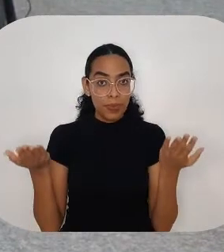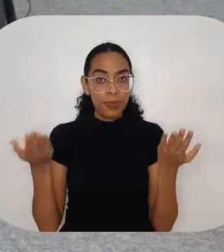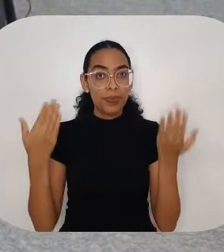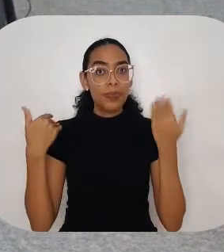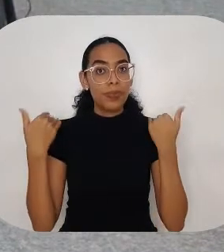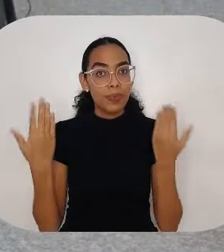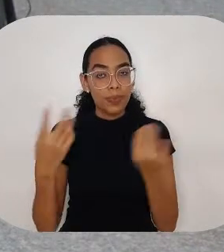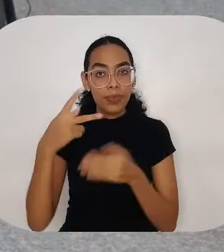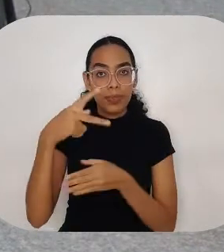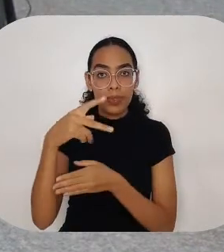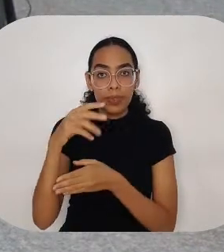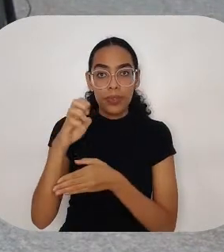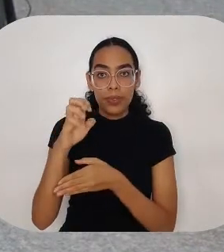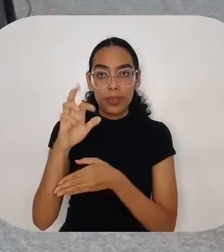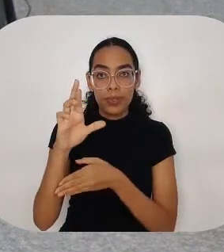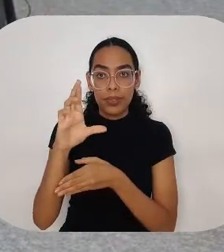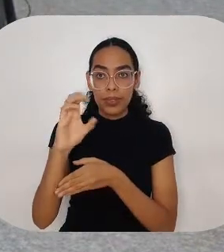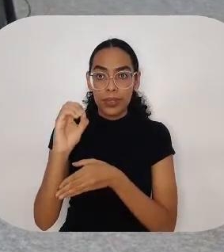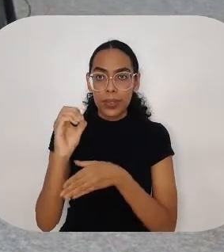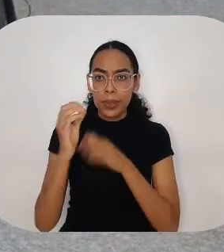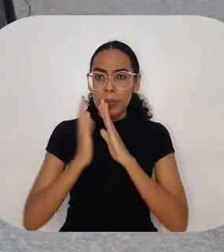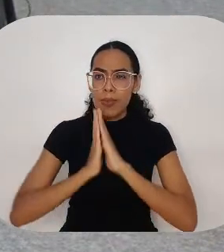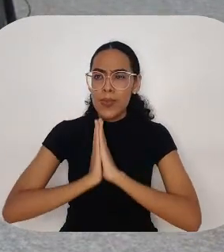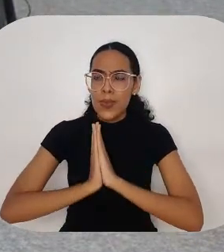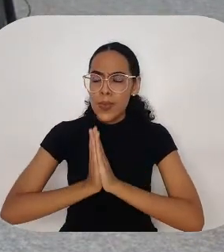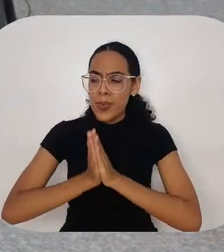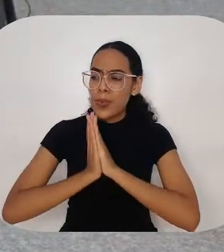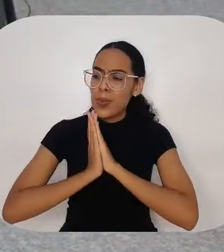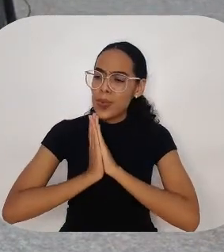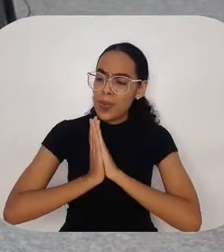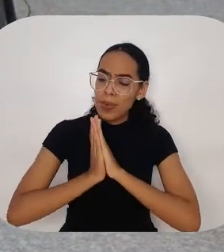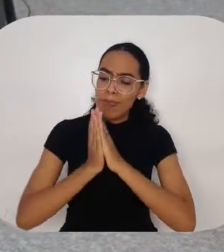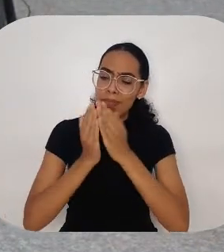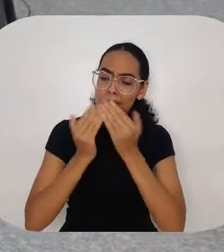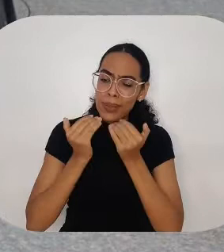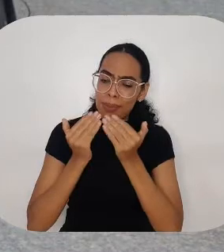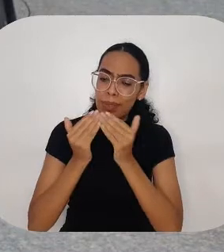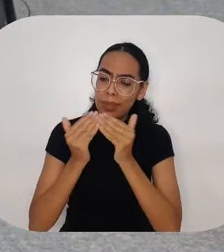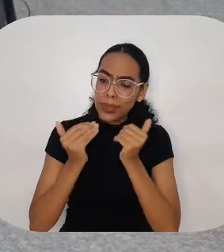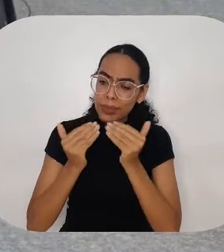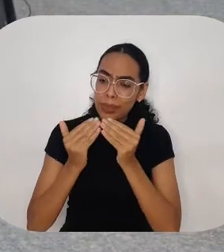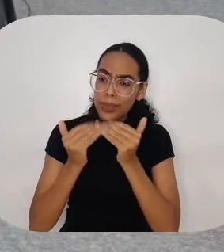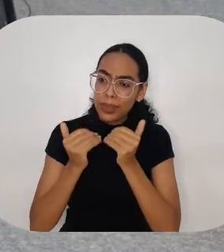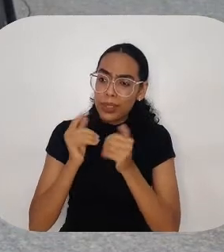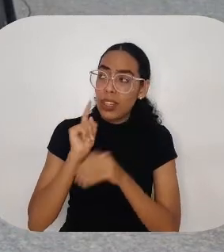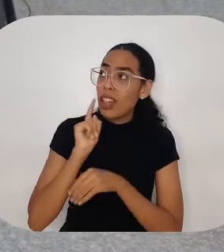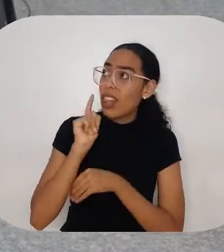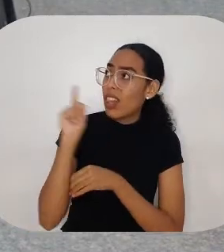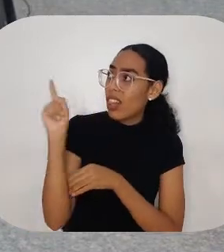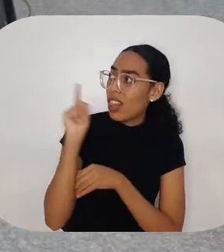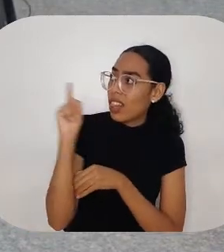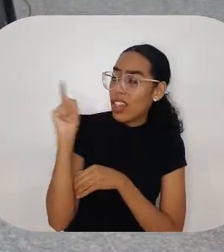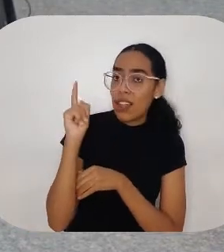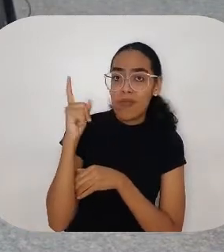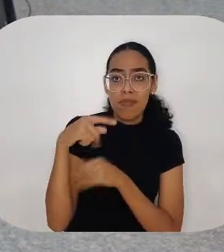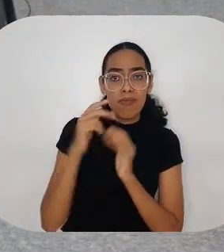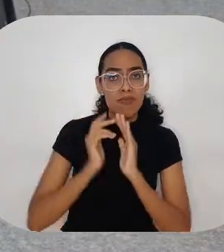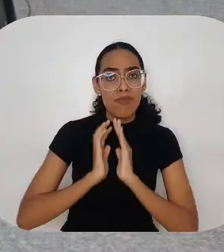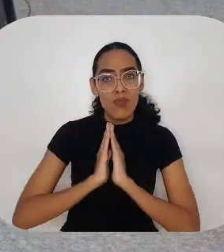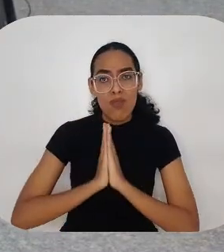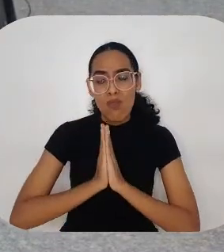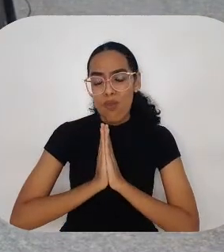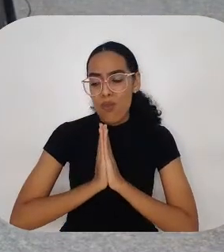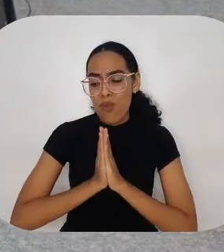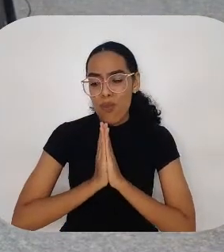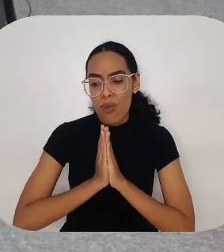Ai, o Pedro pediu com tanta fé, com tanto amor, para que a estrelinha lá do céu fosse o seu par